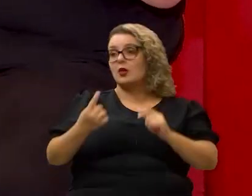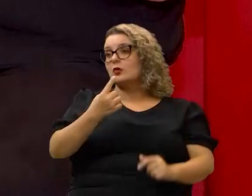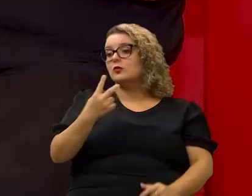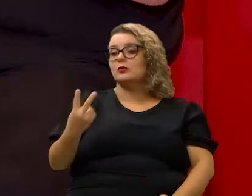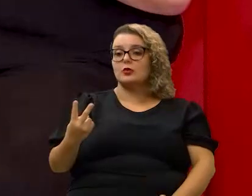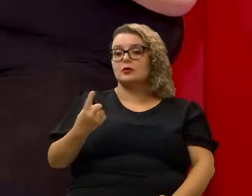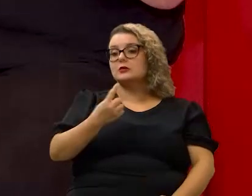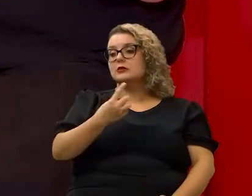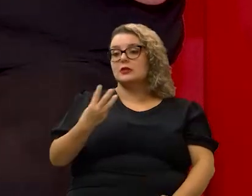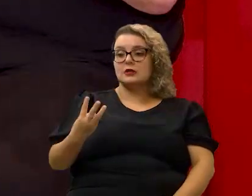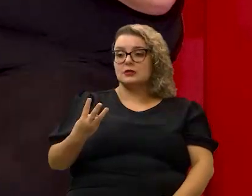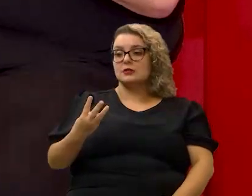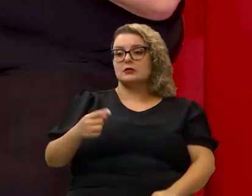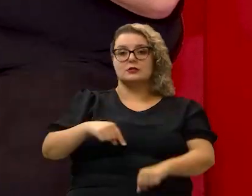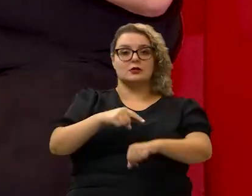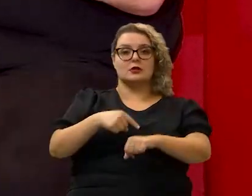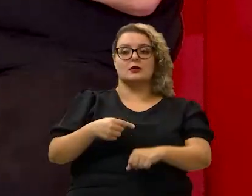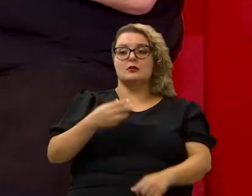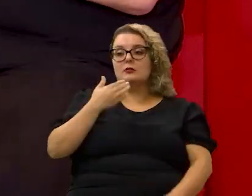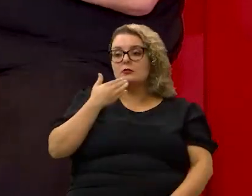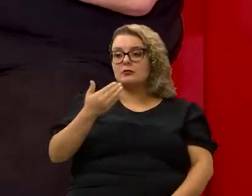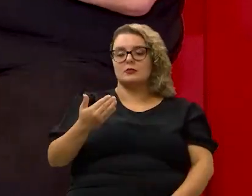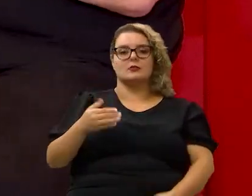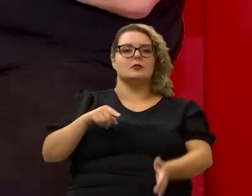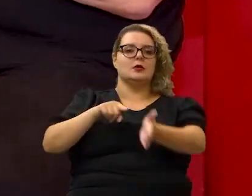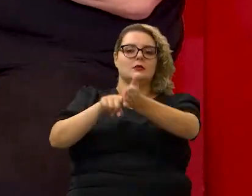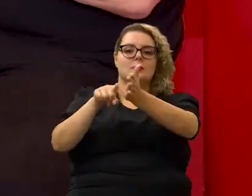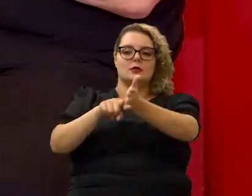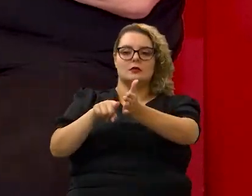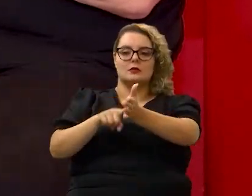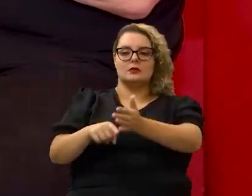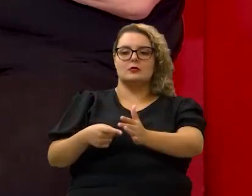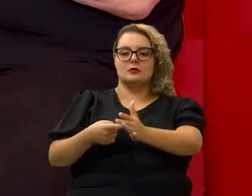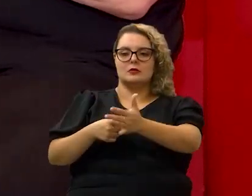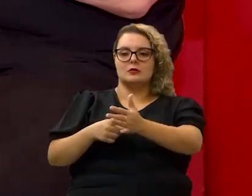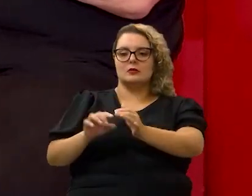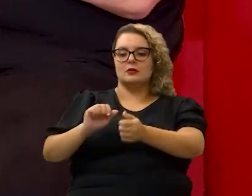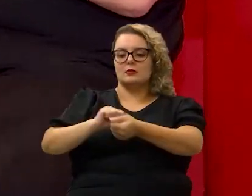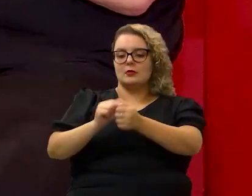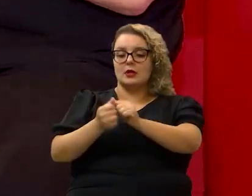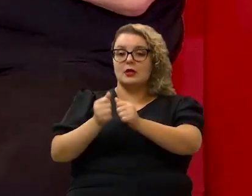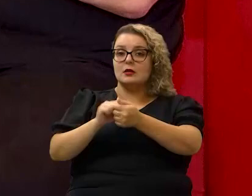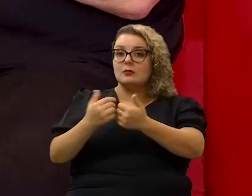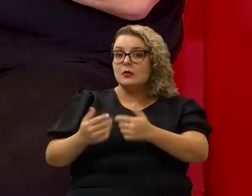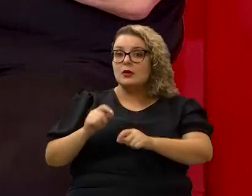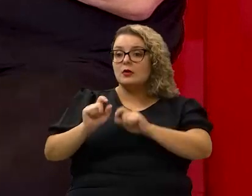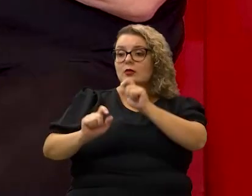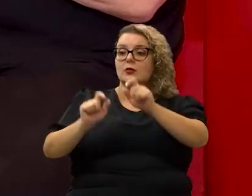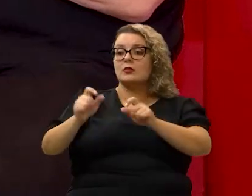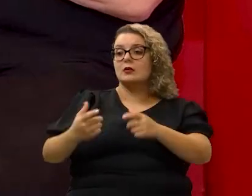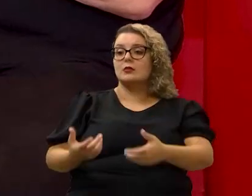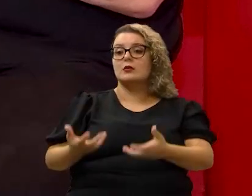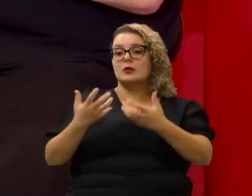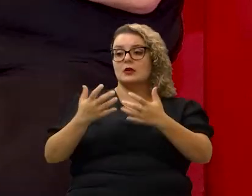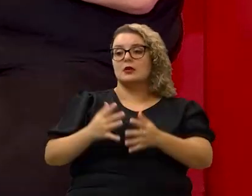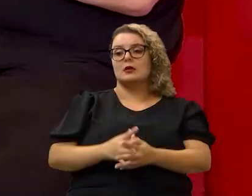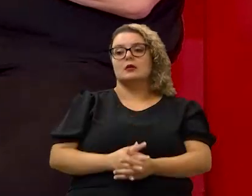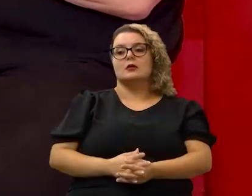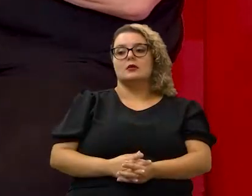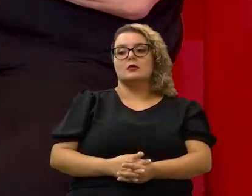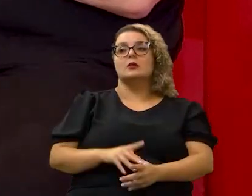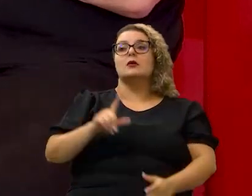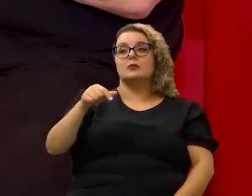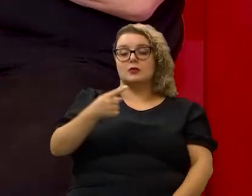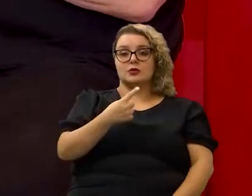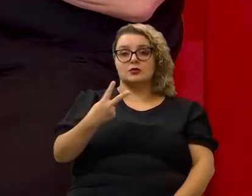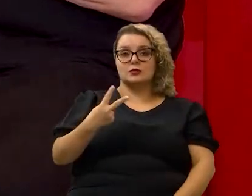horas perguntando seguidamente. E a máquina vai, de alguma forma, mimetizando o que a pessoa está querendo. E depois de